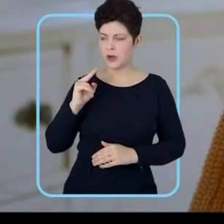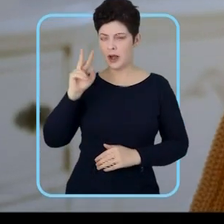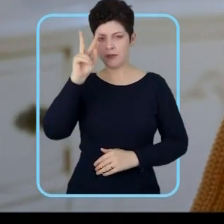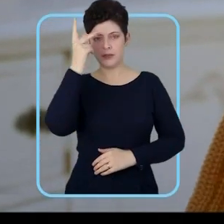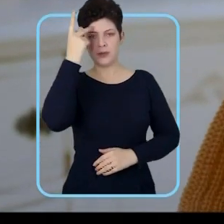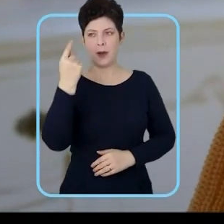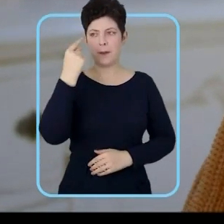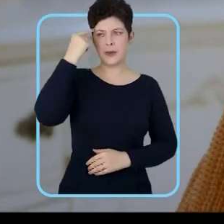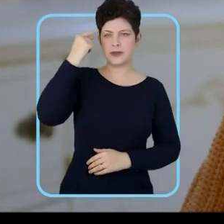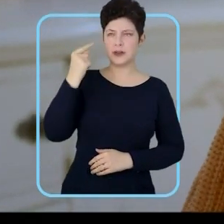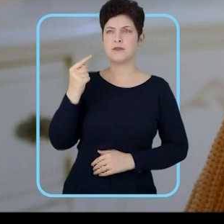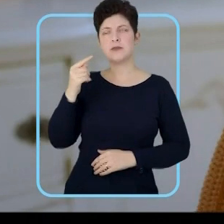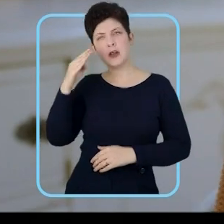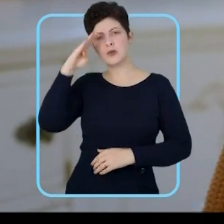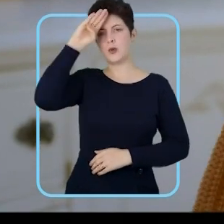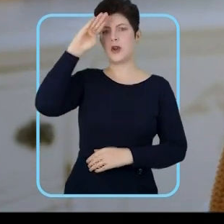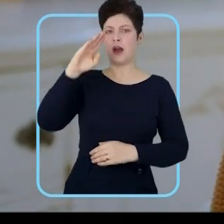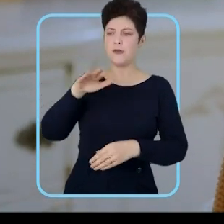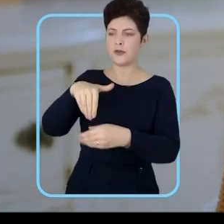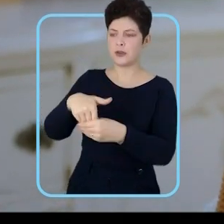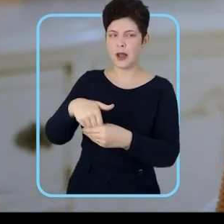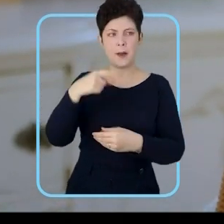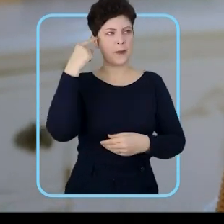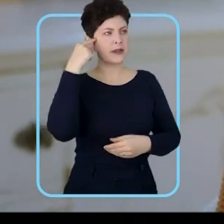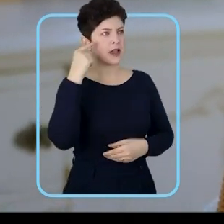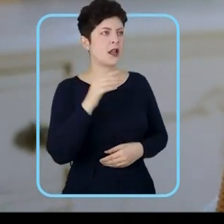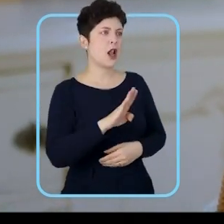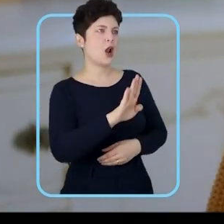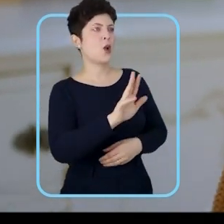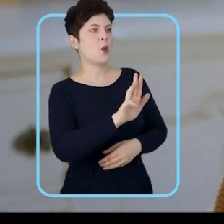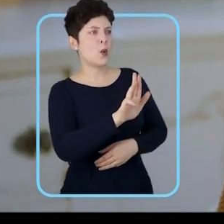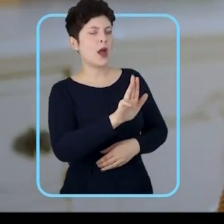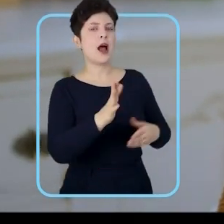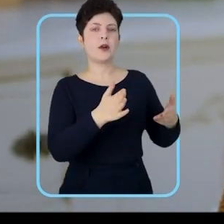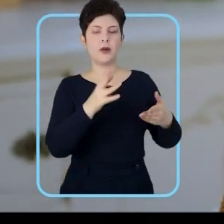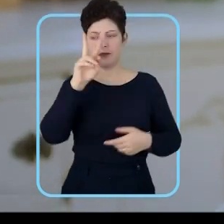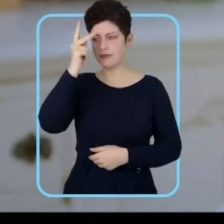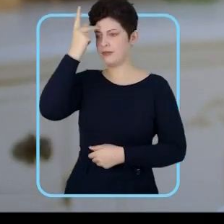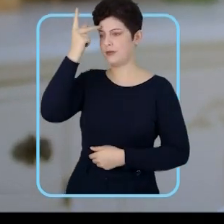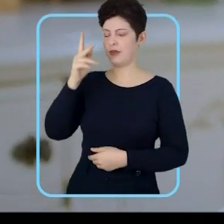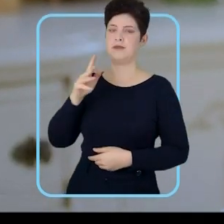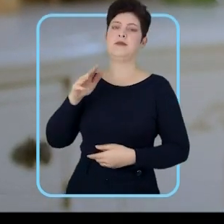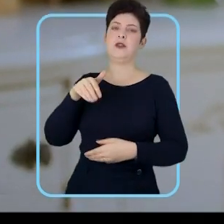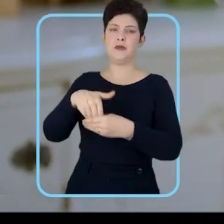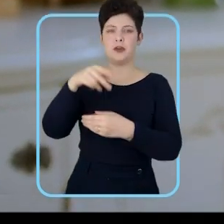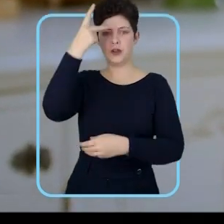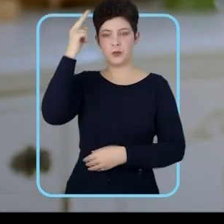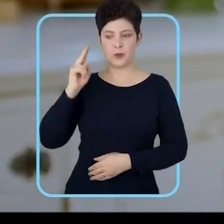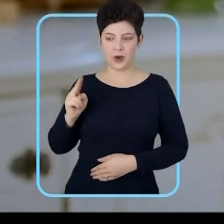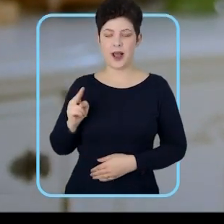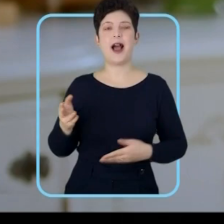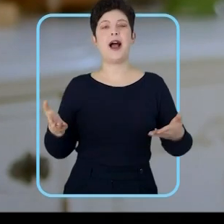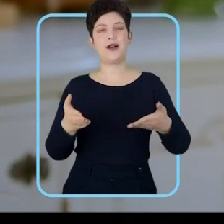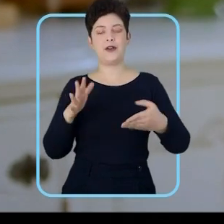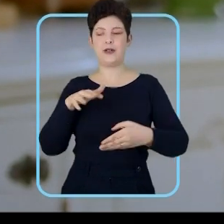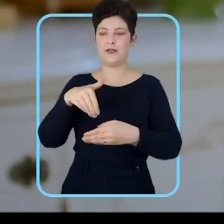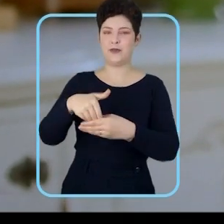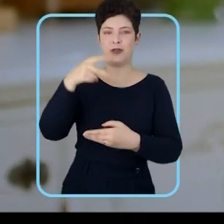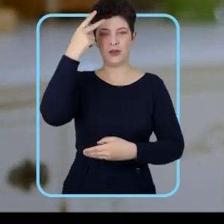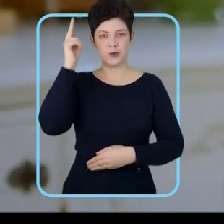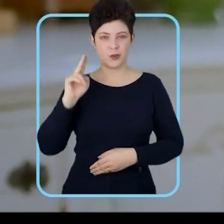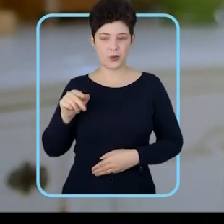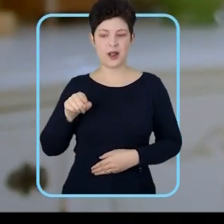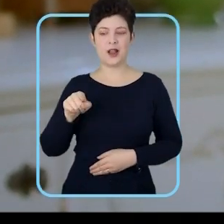União Brasil, o meu partido, é o maior partido desse país. Nós não vamos ter dificuldades, não. Nós teremos, sim, muito apoio